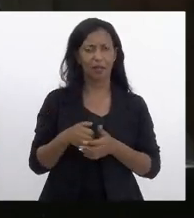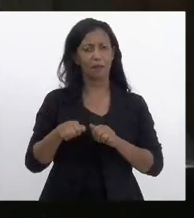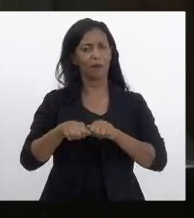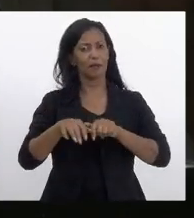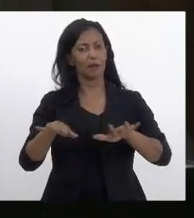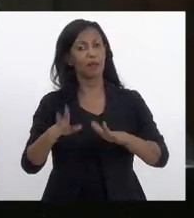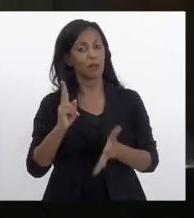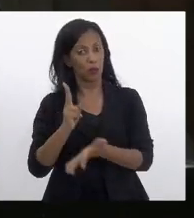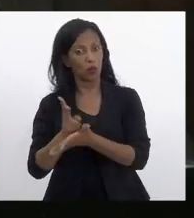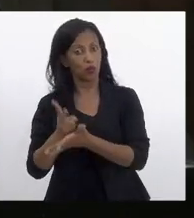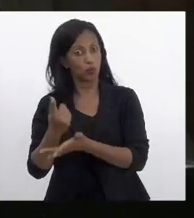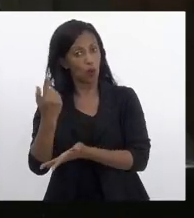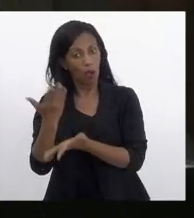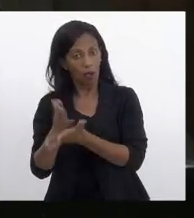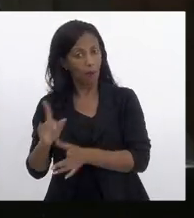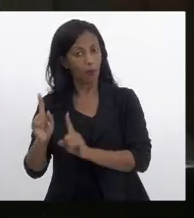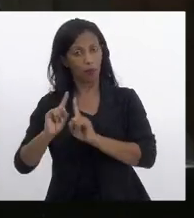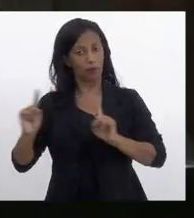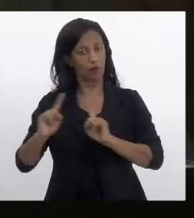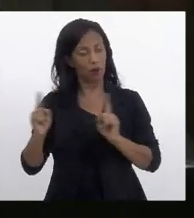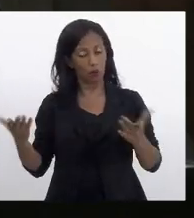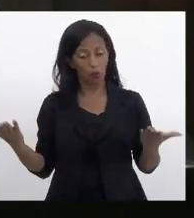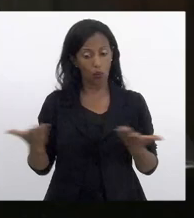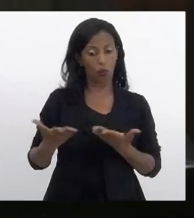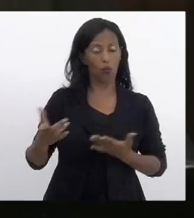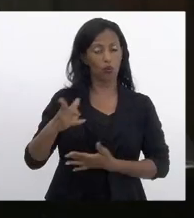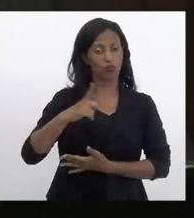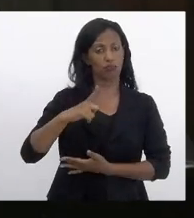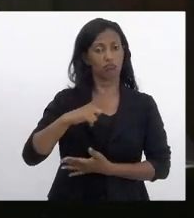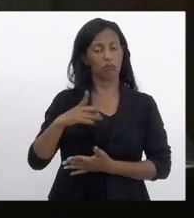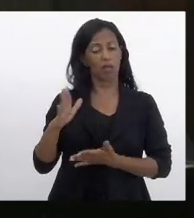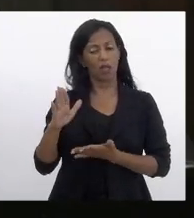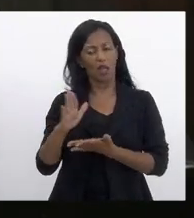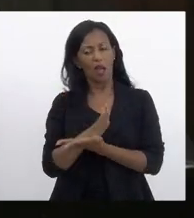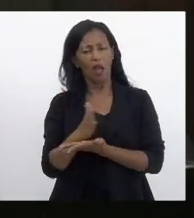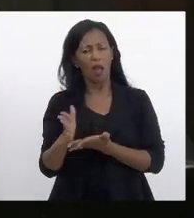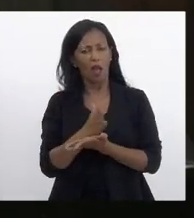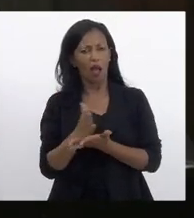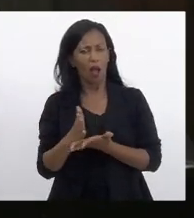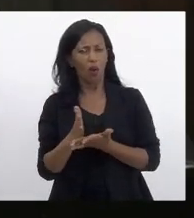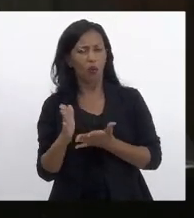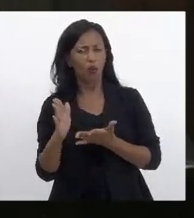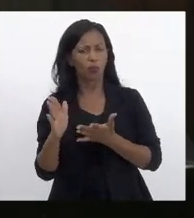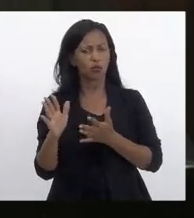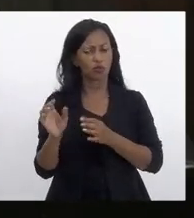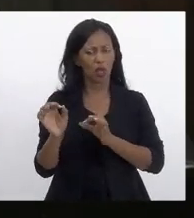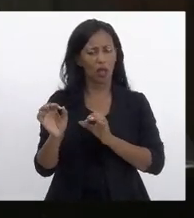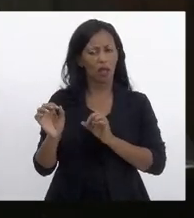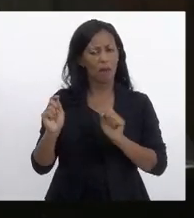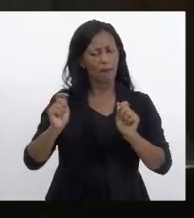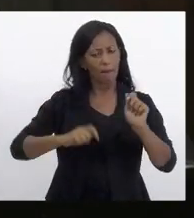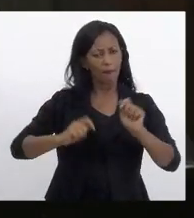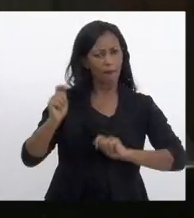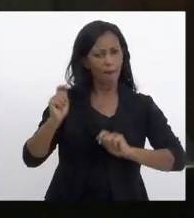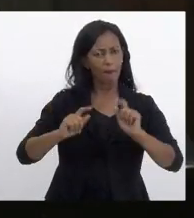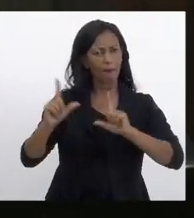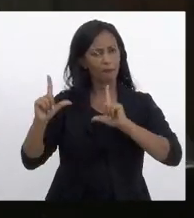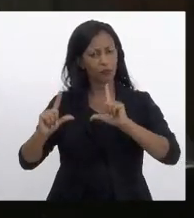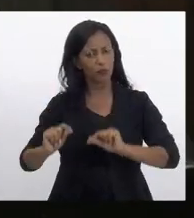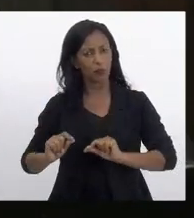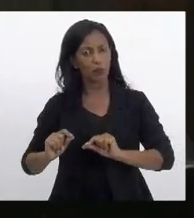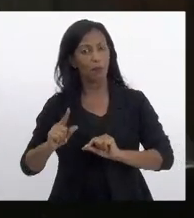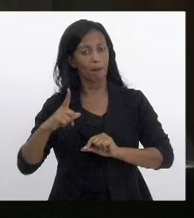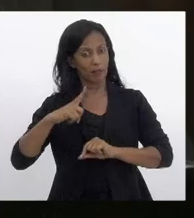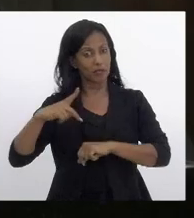acabou, embora nós possamos hoje ter algumas medidas flexibilizadoras, mas é bom lembrar que a pandemia ainda não acabou e há